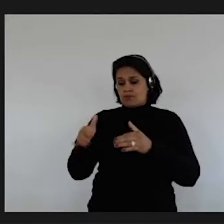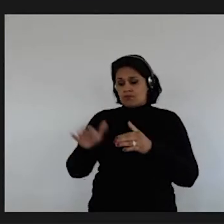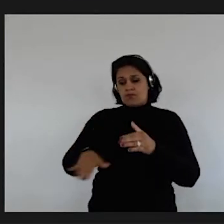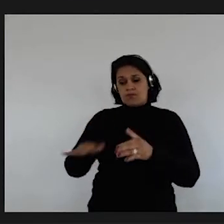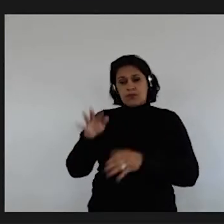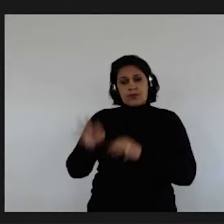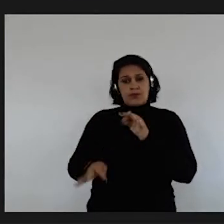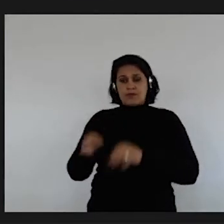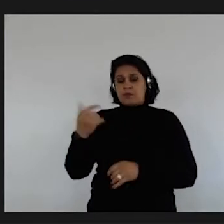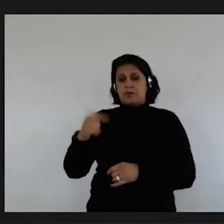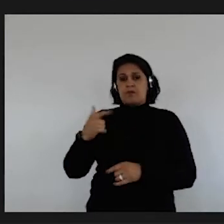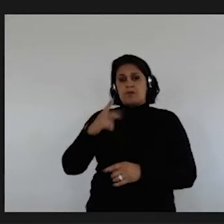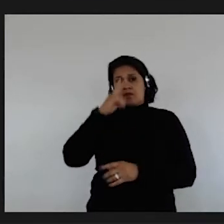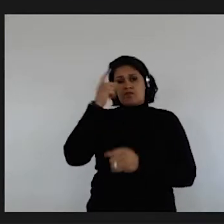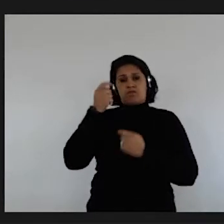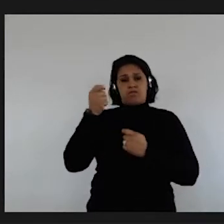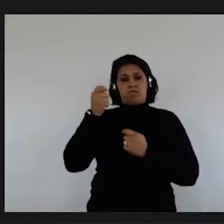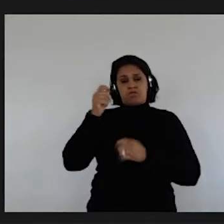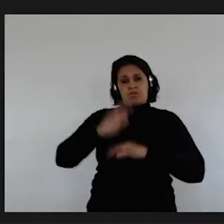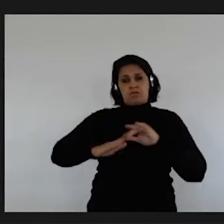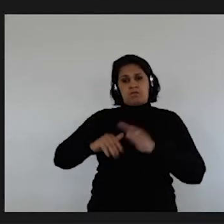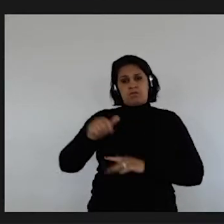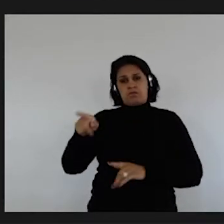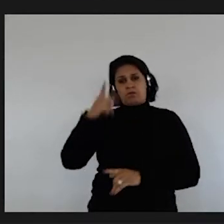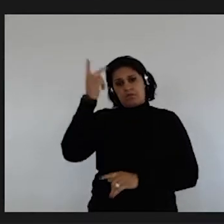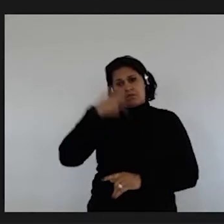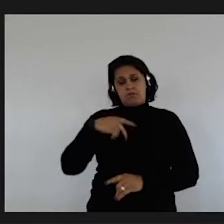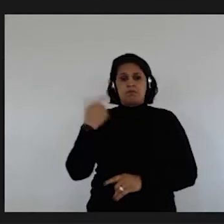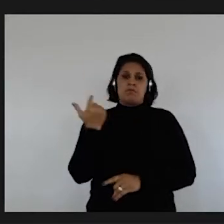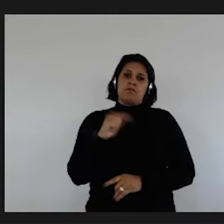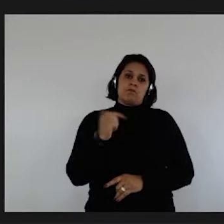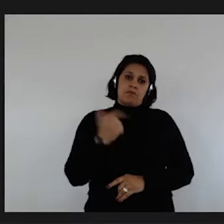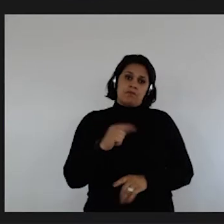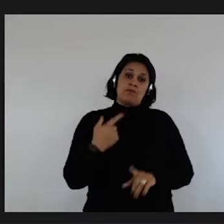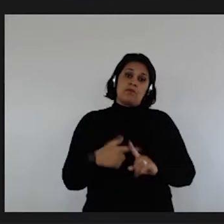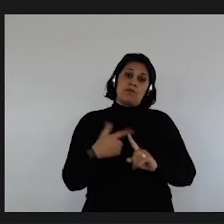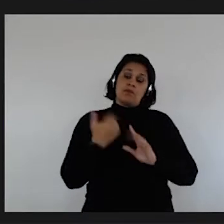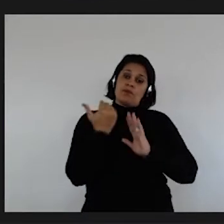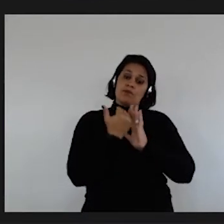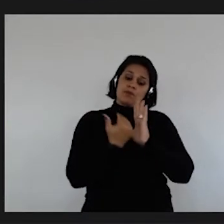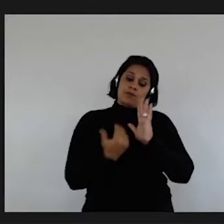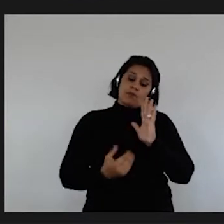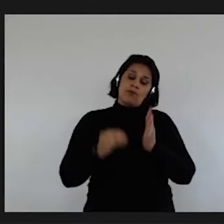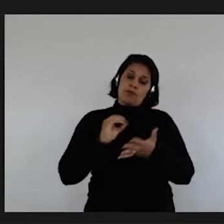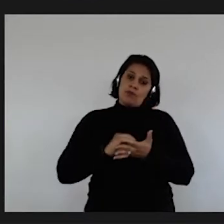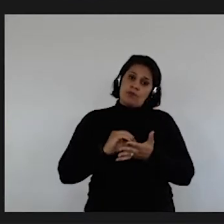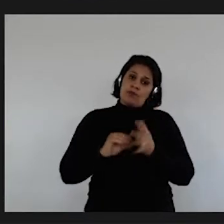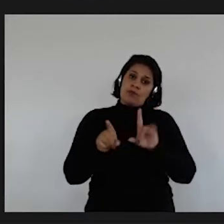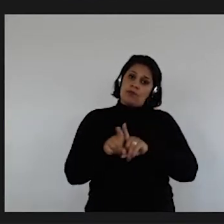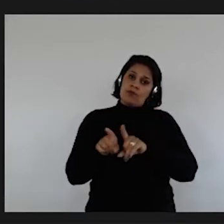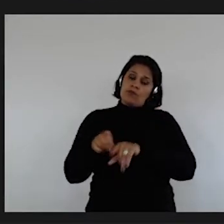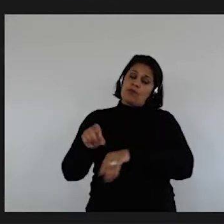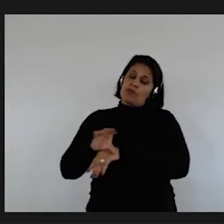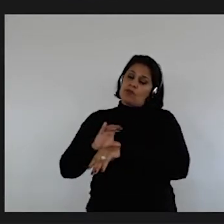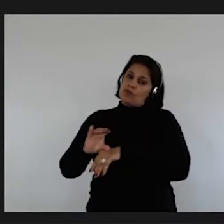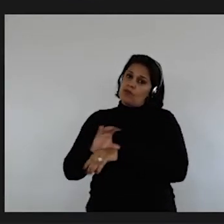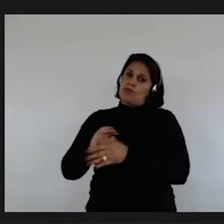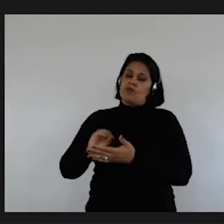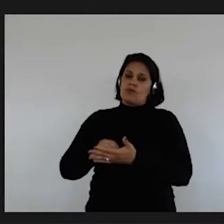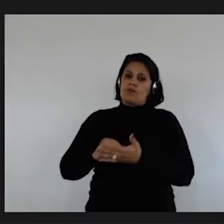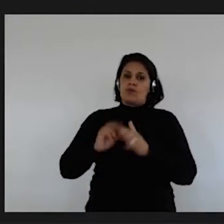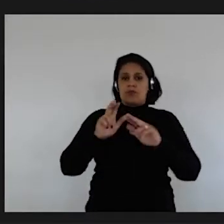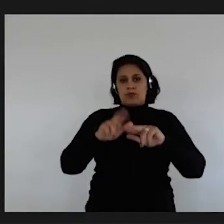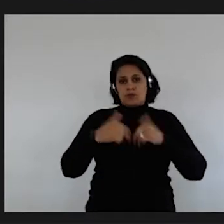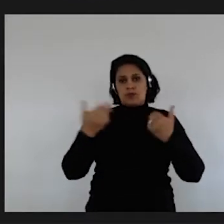tem autonomia, como tem o direito agrário, por força não só de seus princípios, mas também por força de norma constitucional. Daí esse debate se o